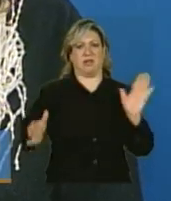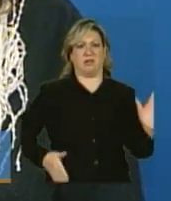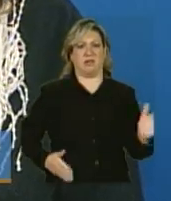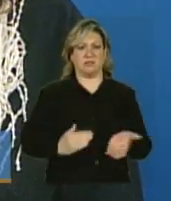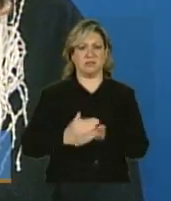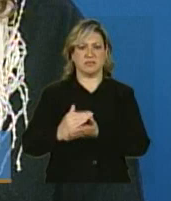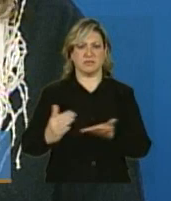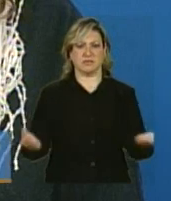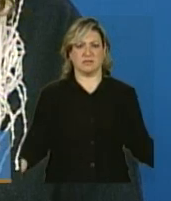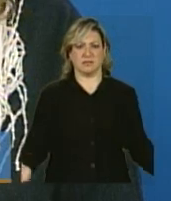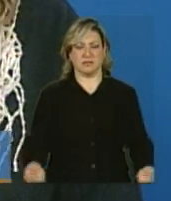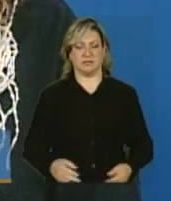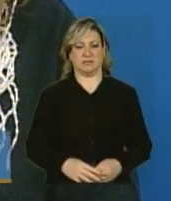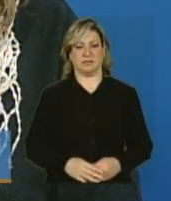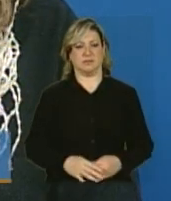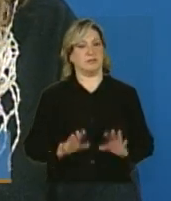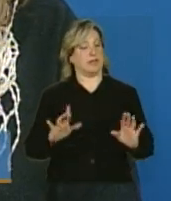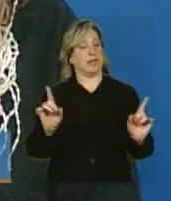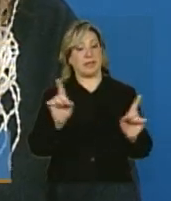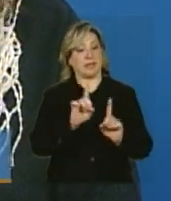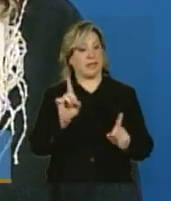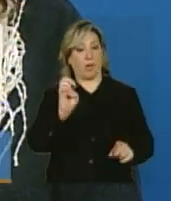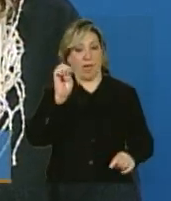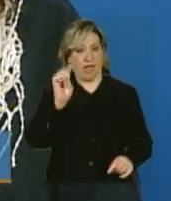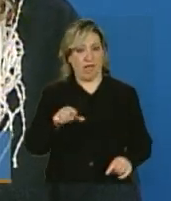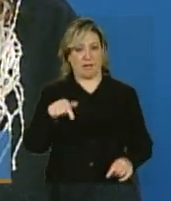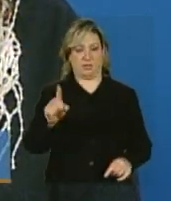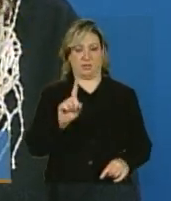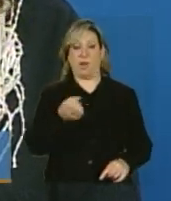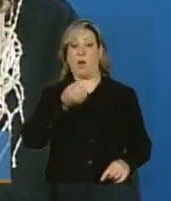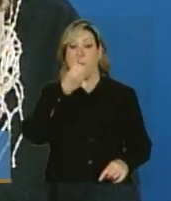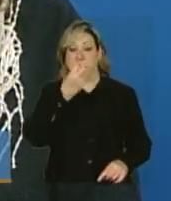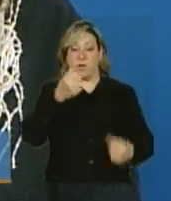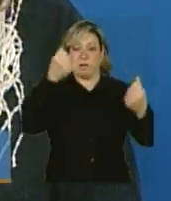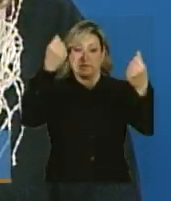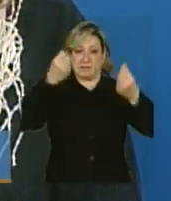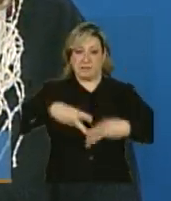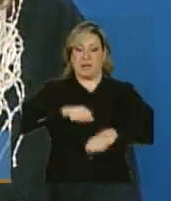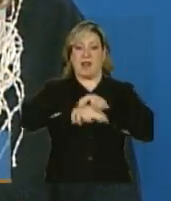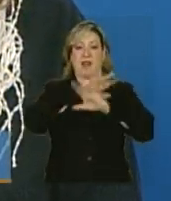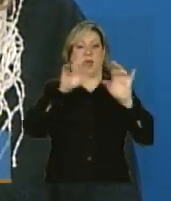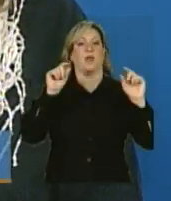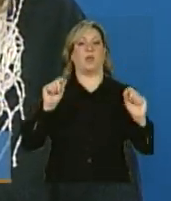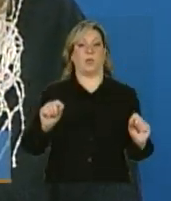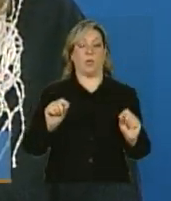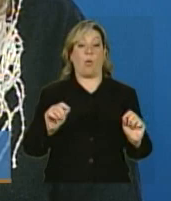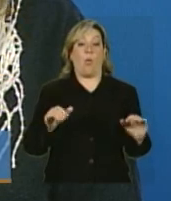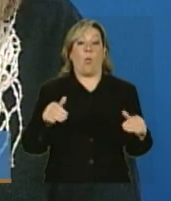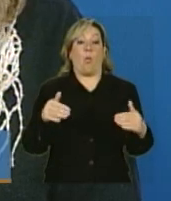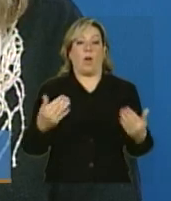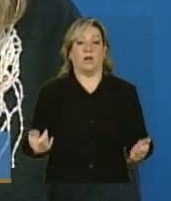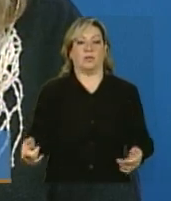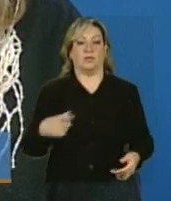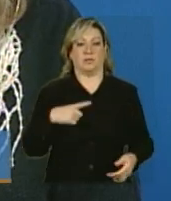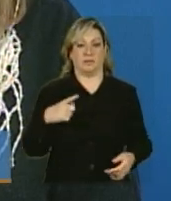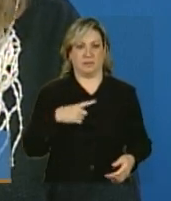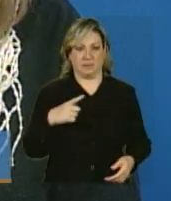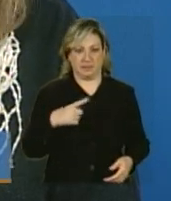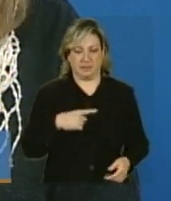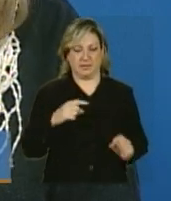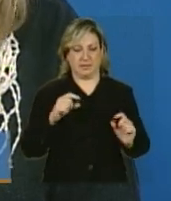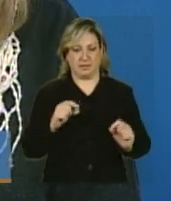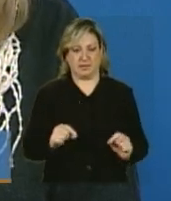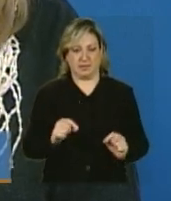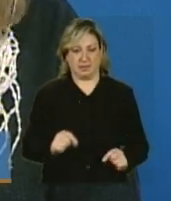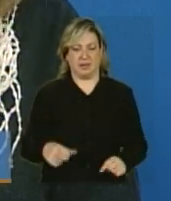Olha, Renata, na verdade não é isso. E é bom que fique claro que quando o CNJ nos procurou com